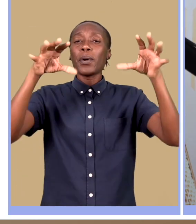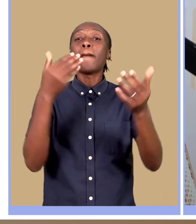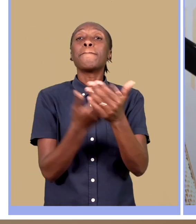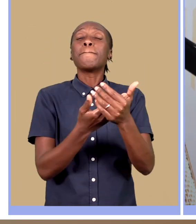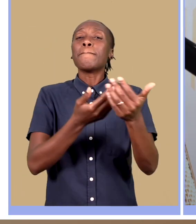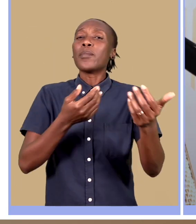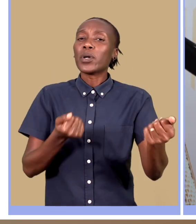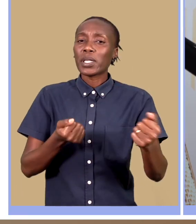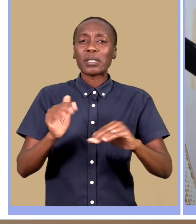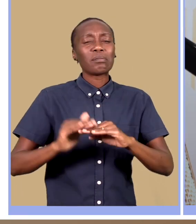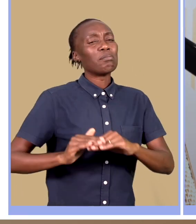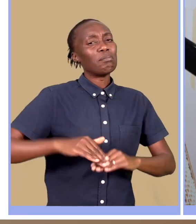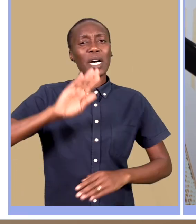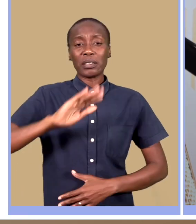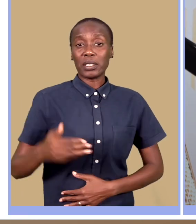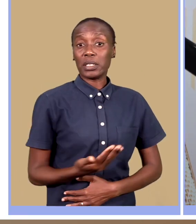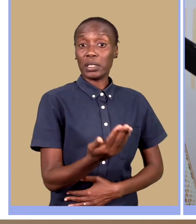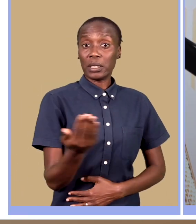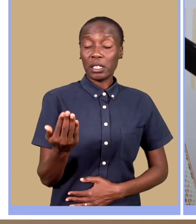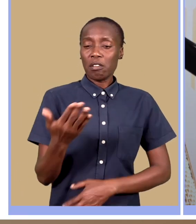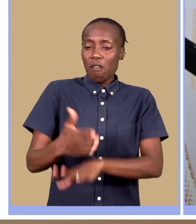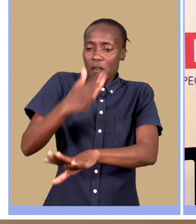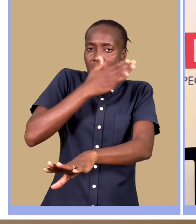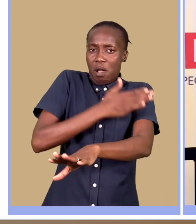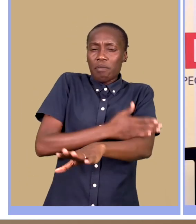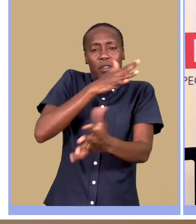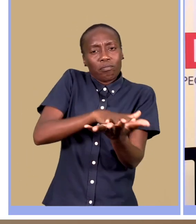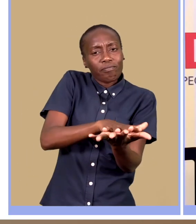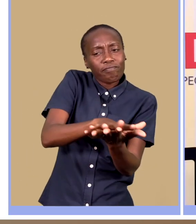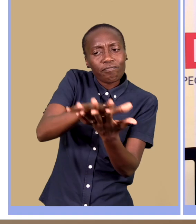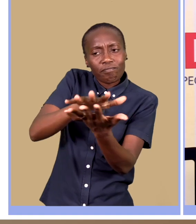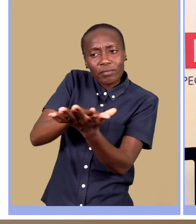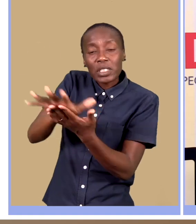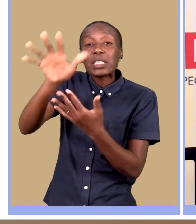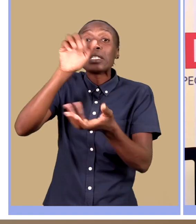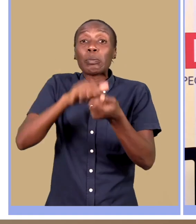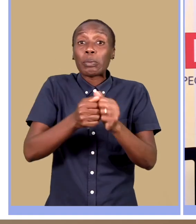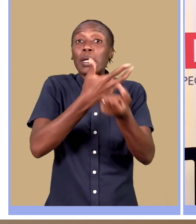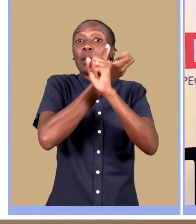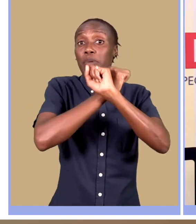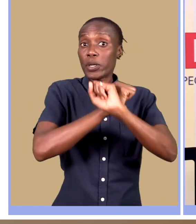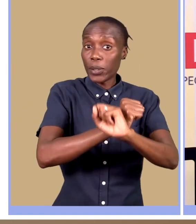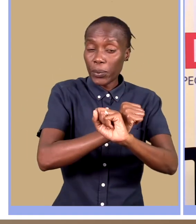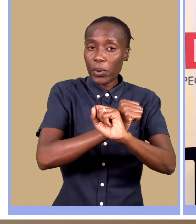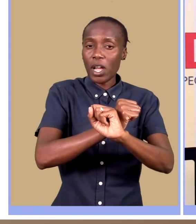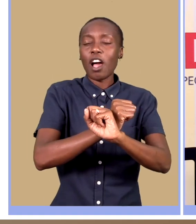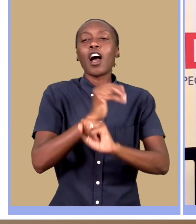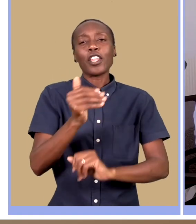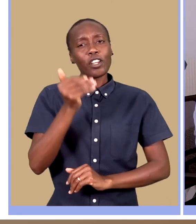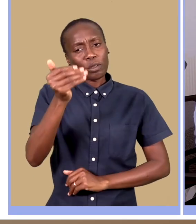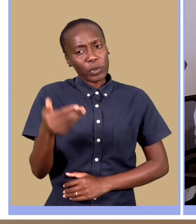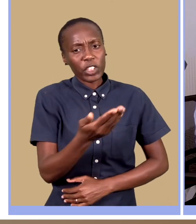porque tendo uma maior consciência do risco, provavelmente a resposta seria